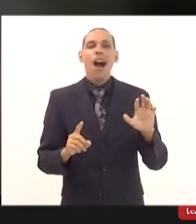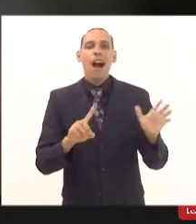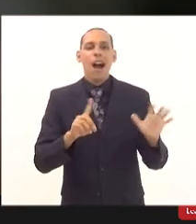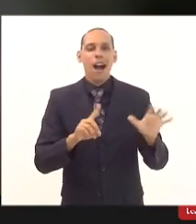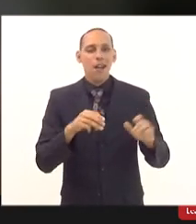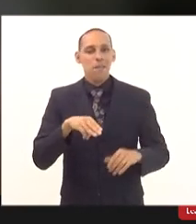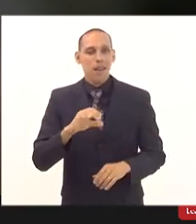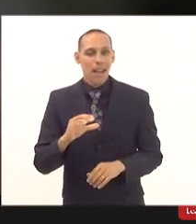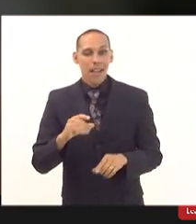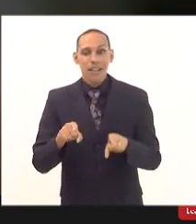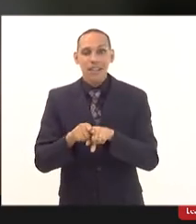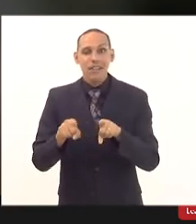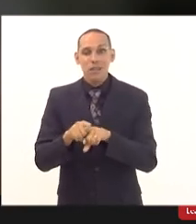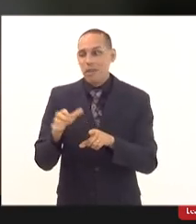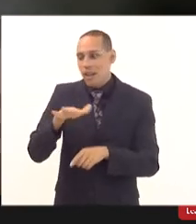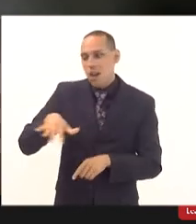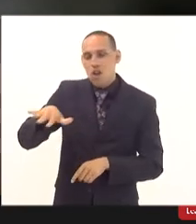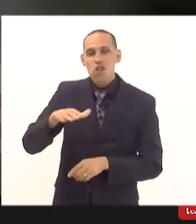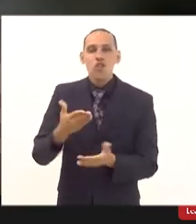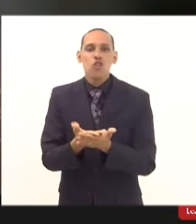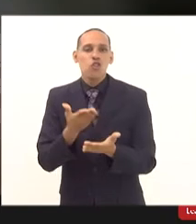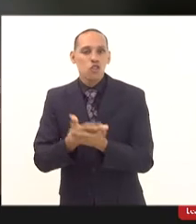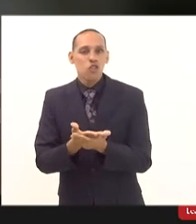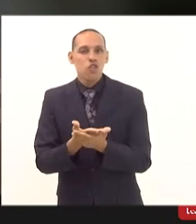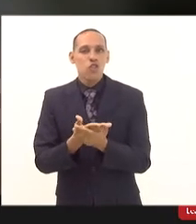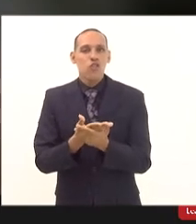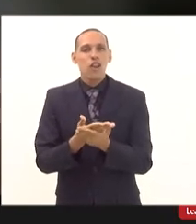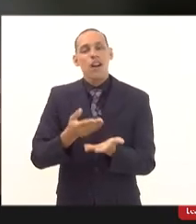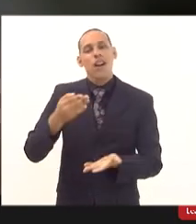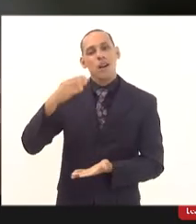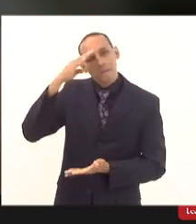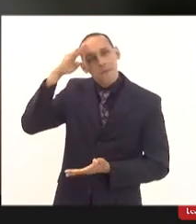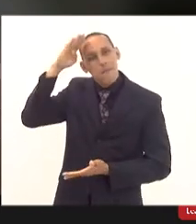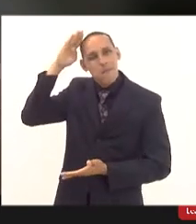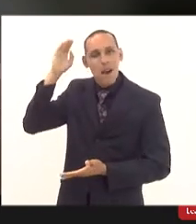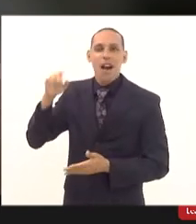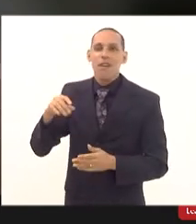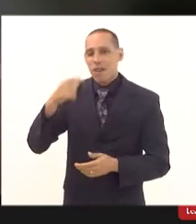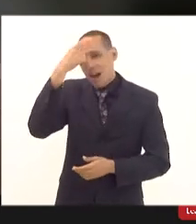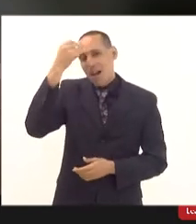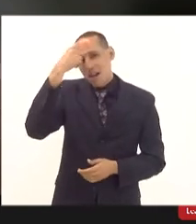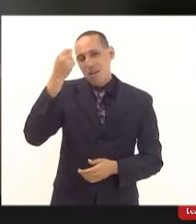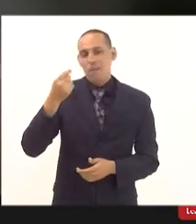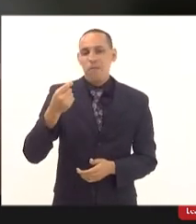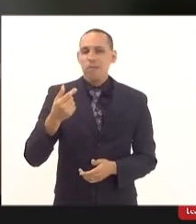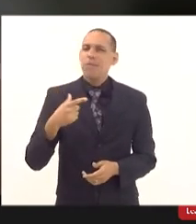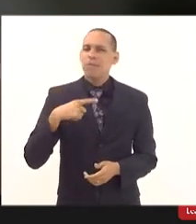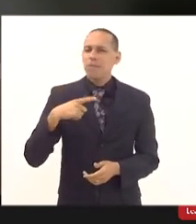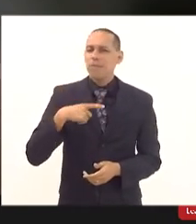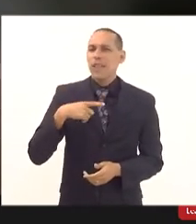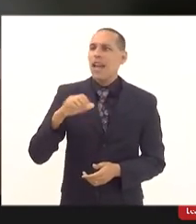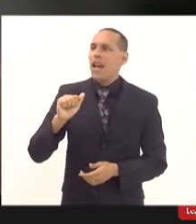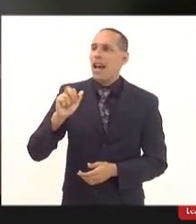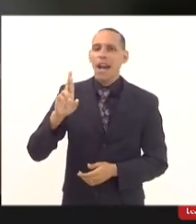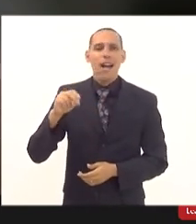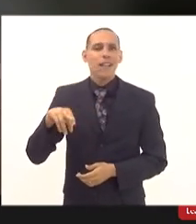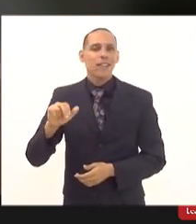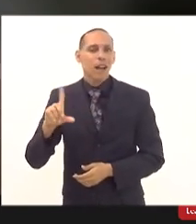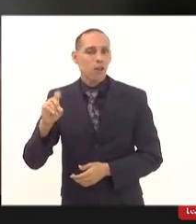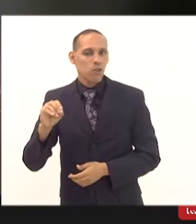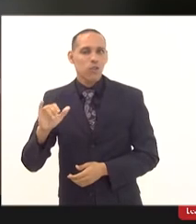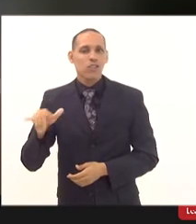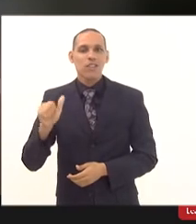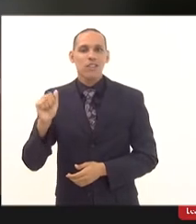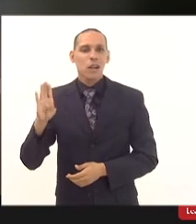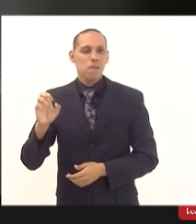que naquela época era Paulo Alberto Monteiro de Barros do nosso Artur da Távola o Arnaldo Jabor